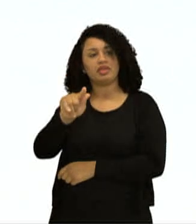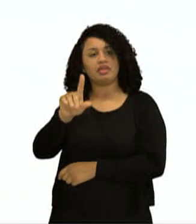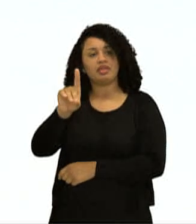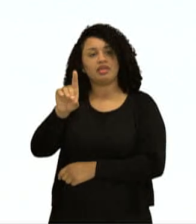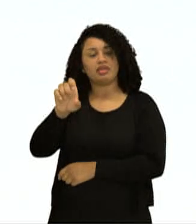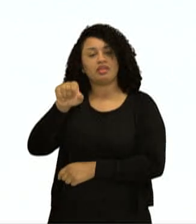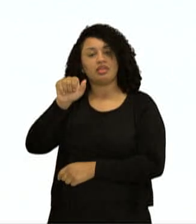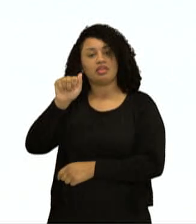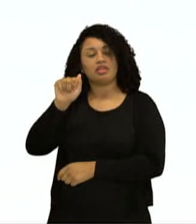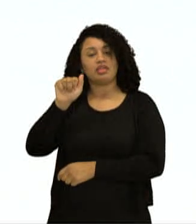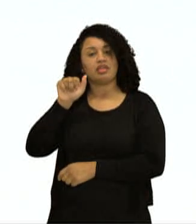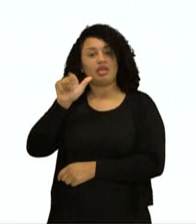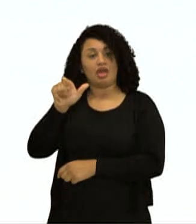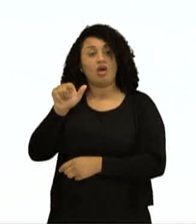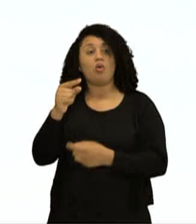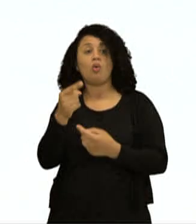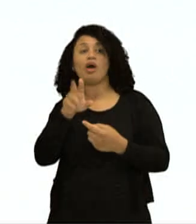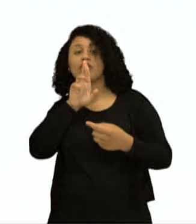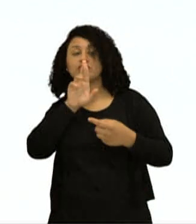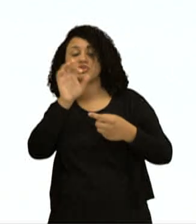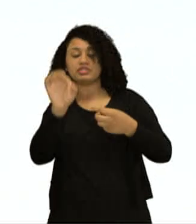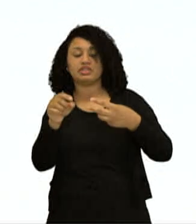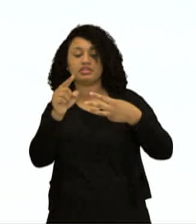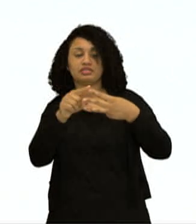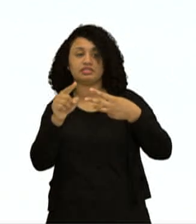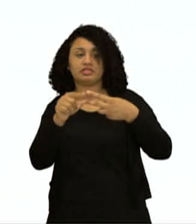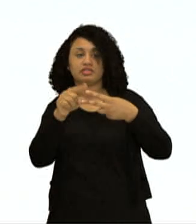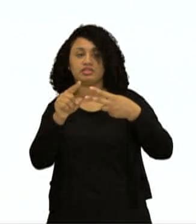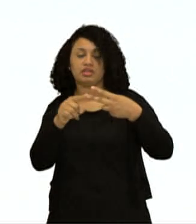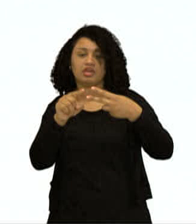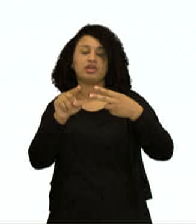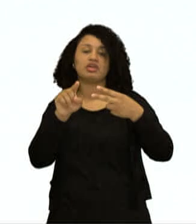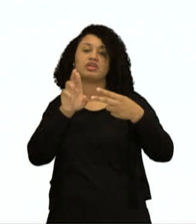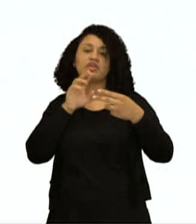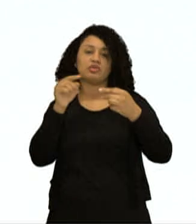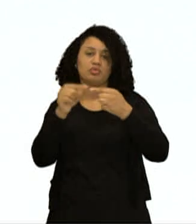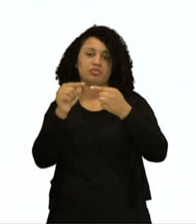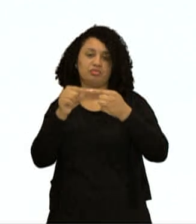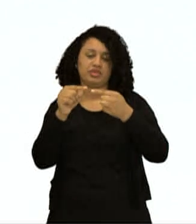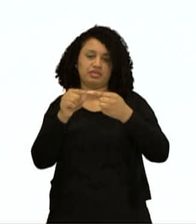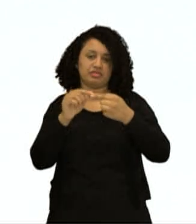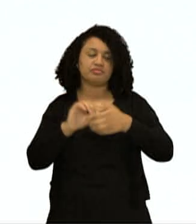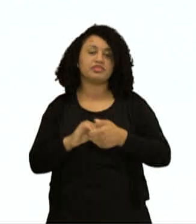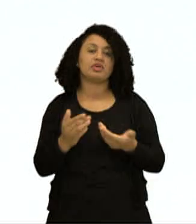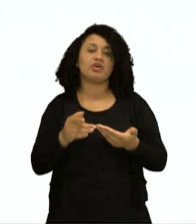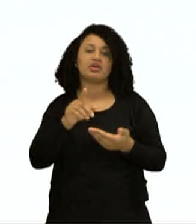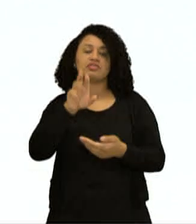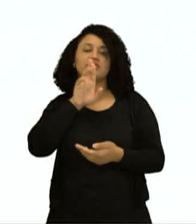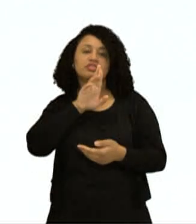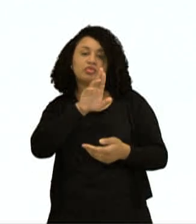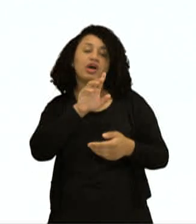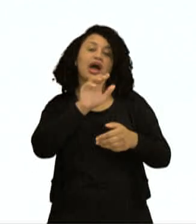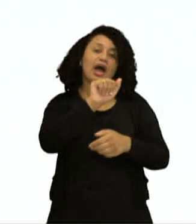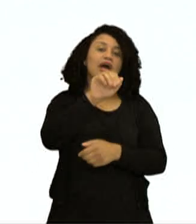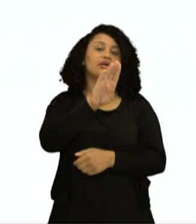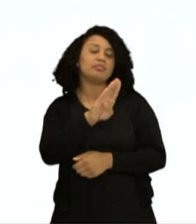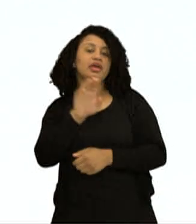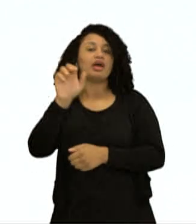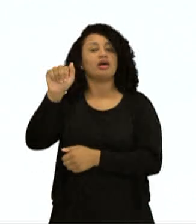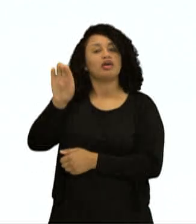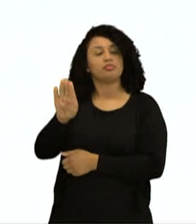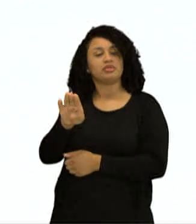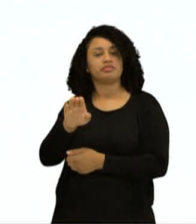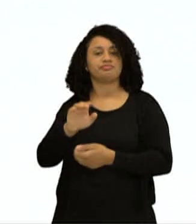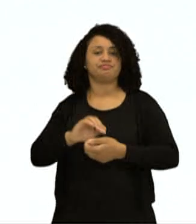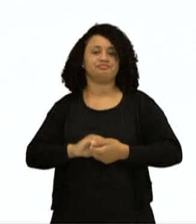não é um grande dilema ou não é grande coisa. Então, número 3 responde letra A ou B, número 4, A ou B.